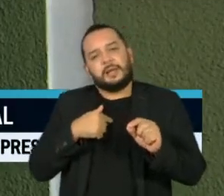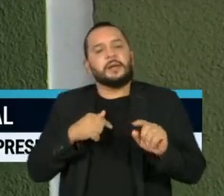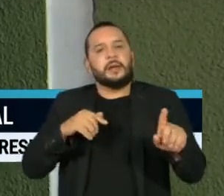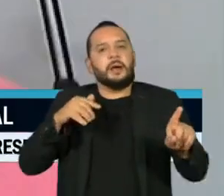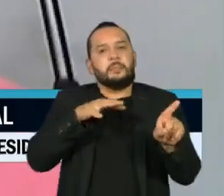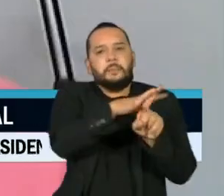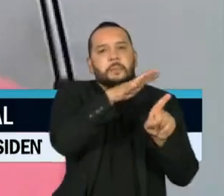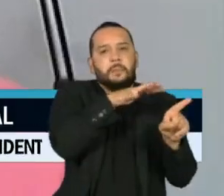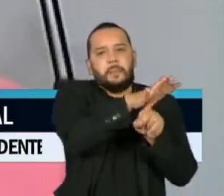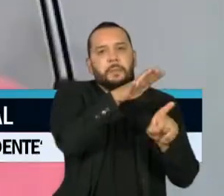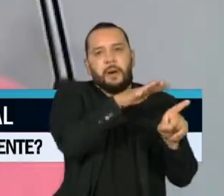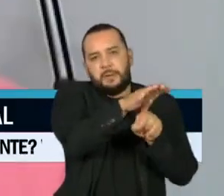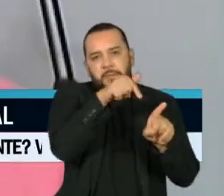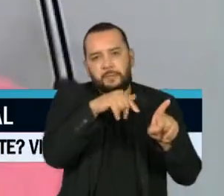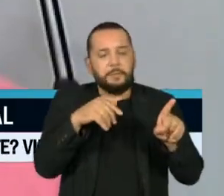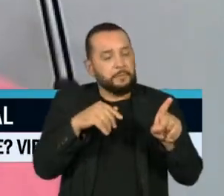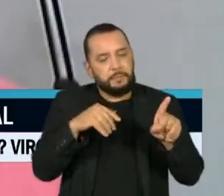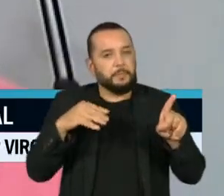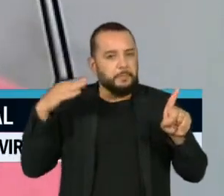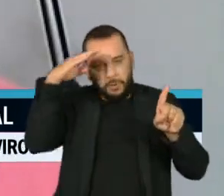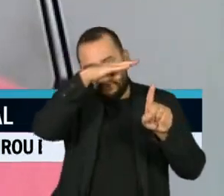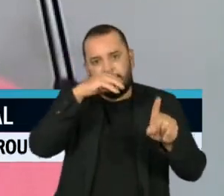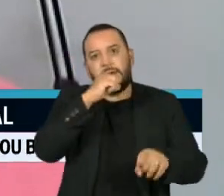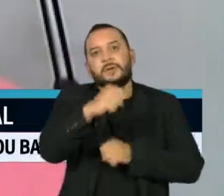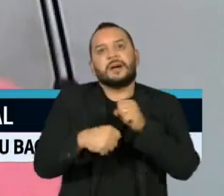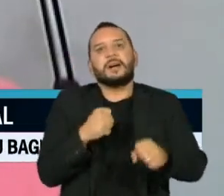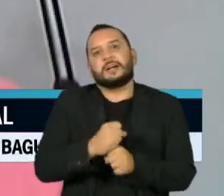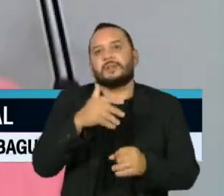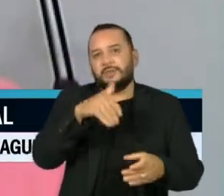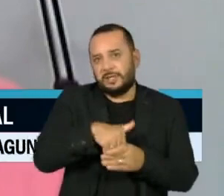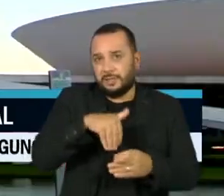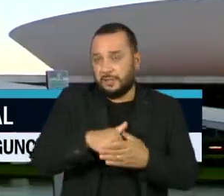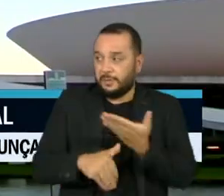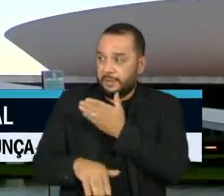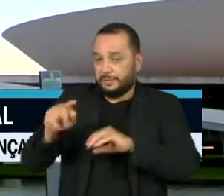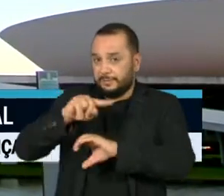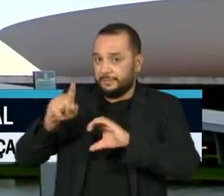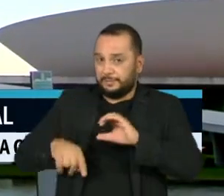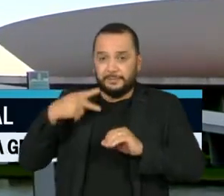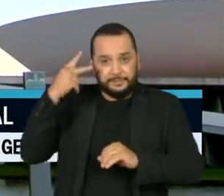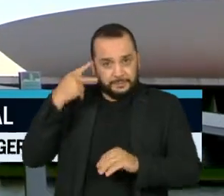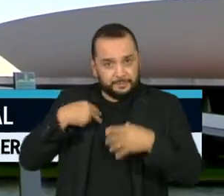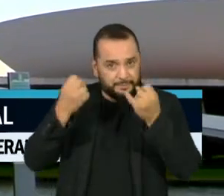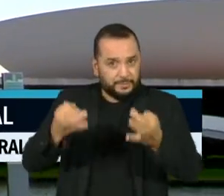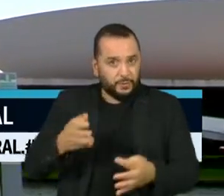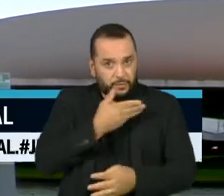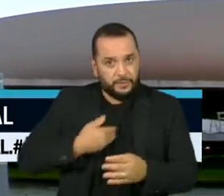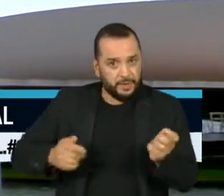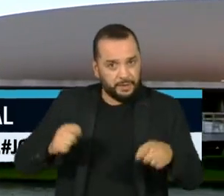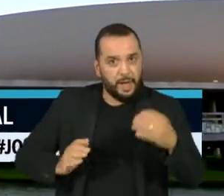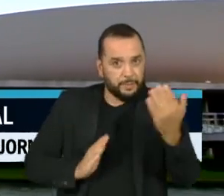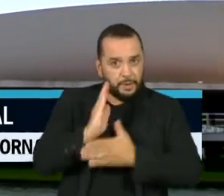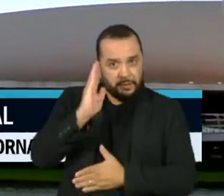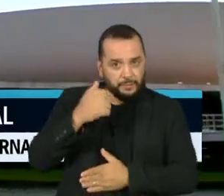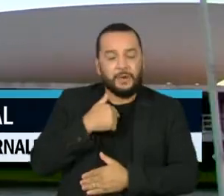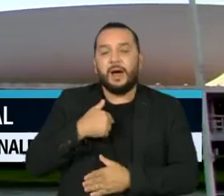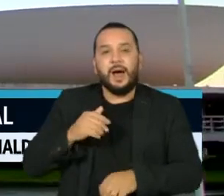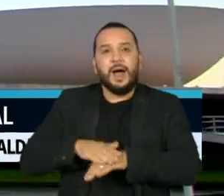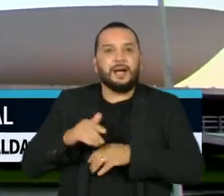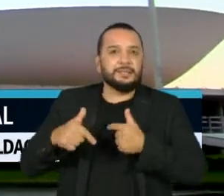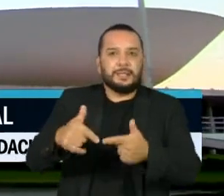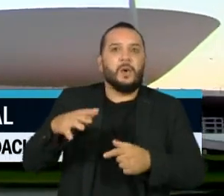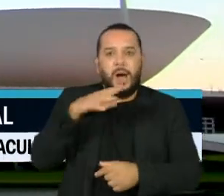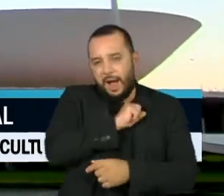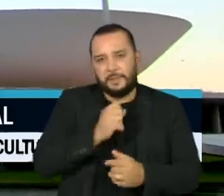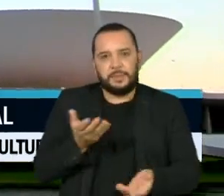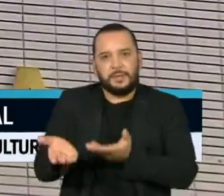ano eleitoral. Para este cientista político, caso seja necessário, o governo tem força para aprovar uma nova medida emergencial contra